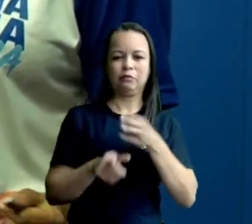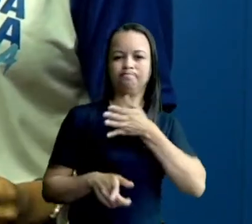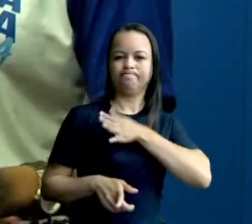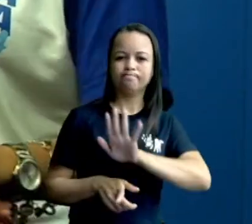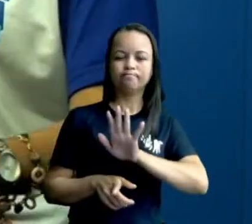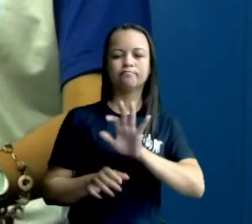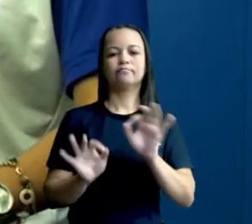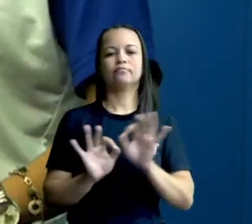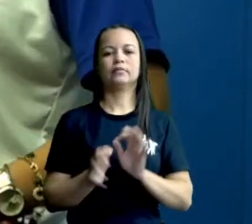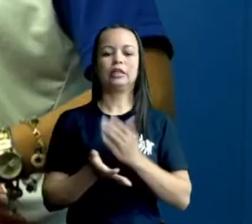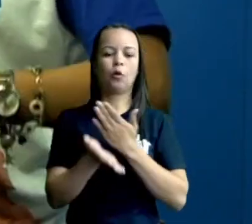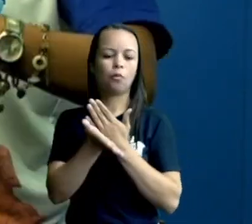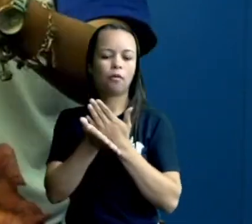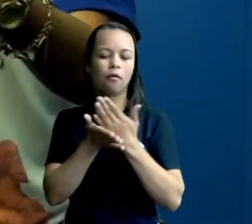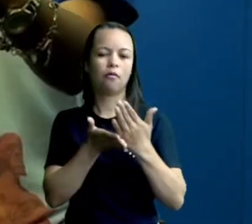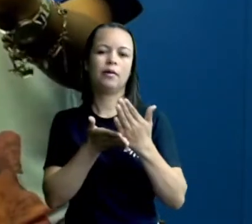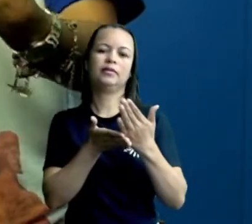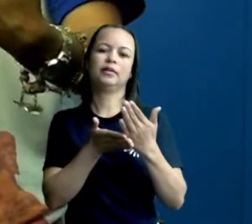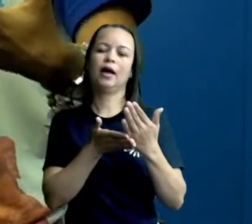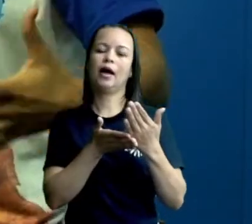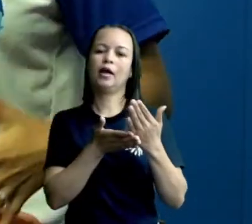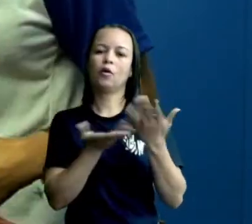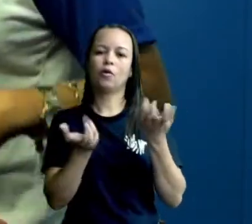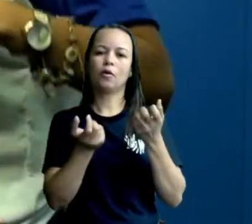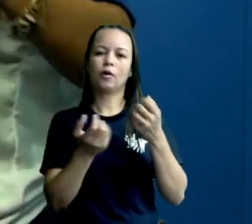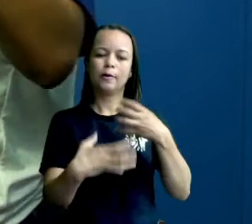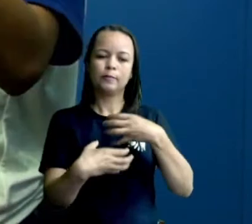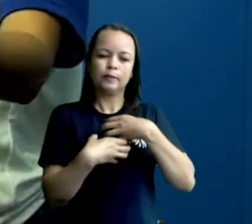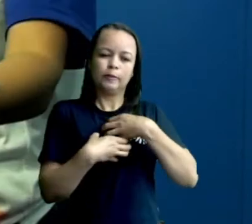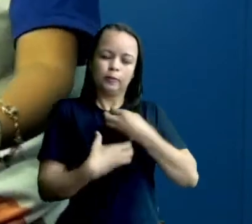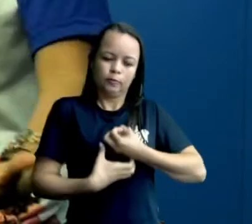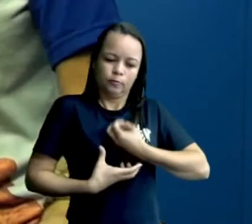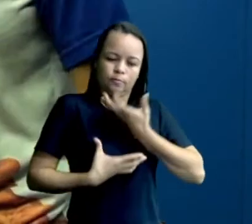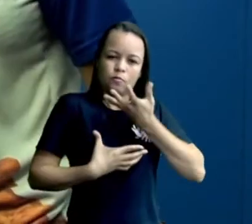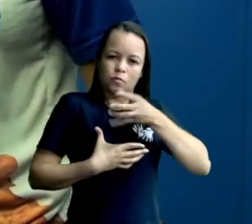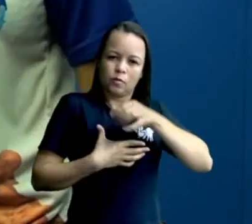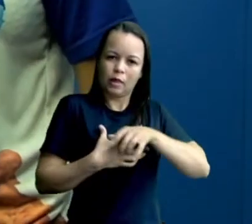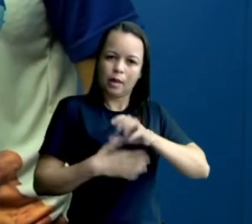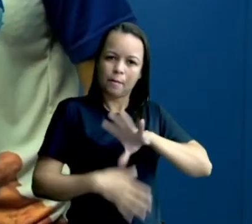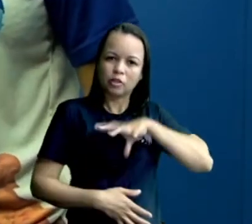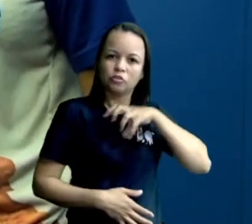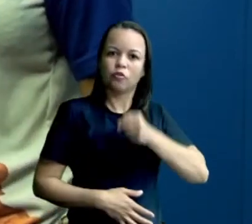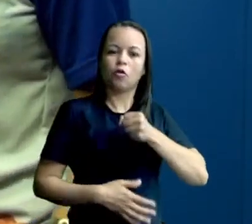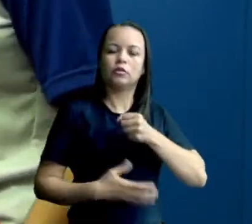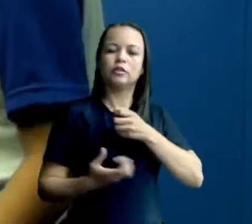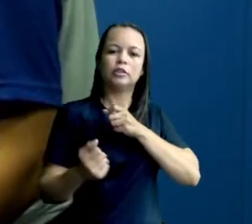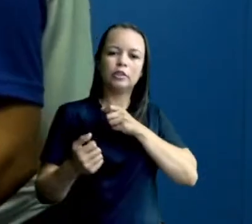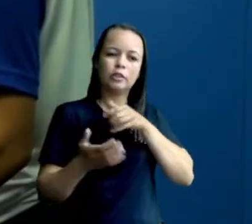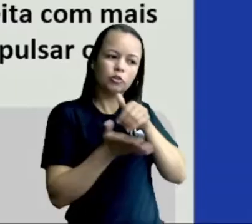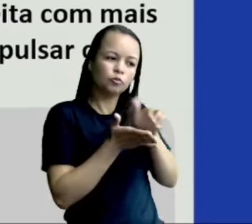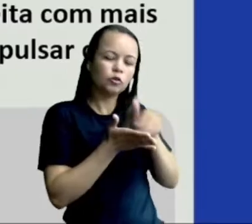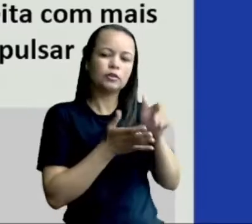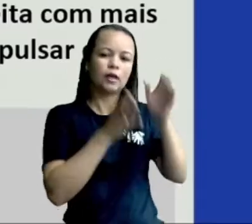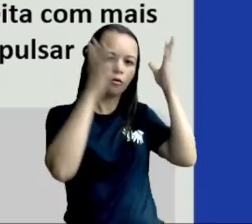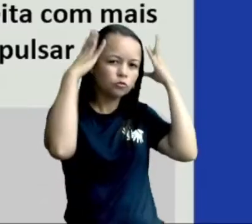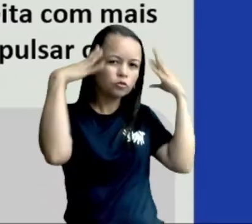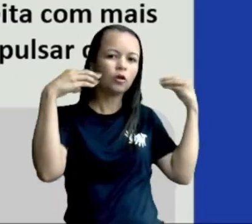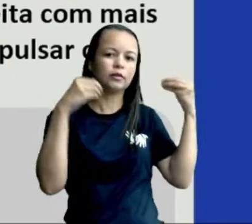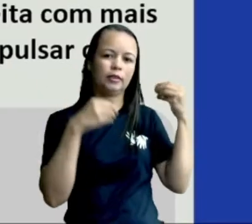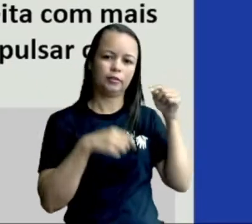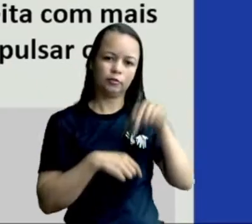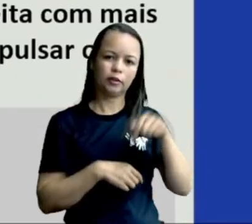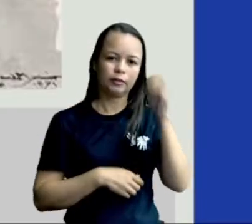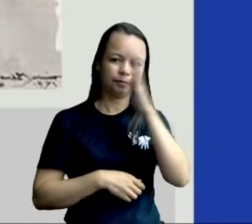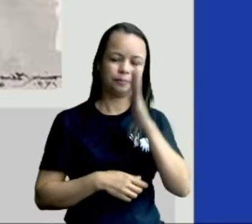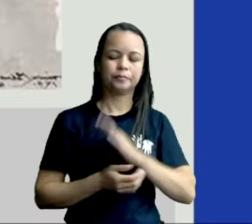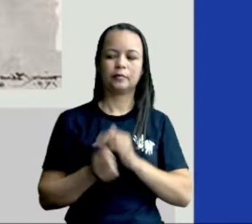começaram a colocar para fora o sentimento ainda mais forte de expulsar os holandeses daqui. Vamos ver como foi que